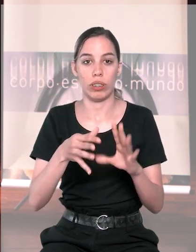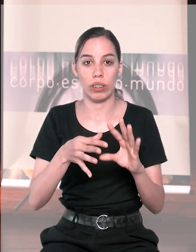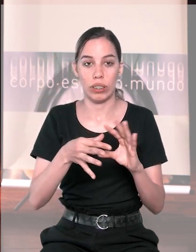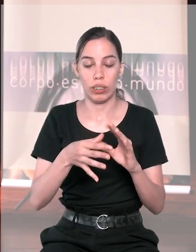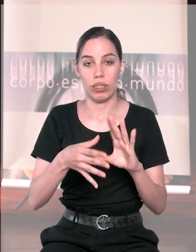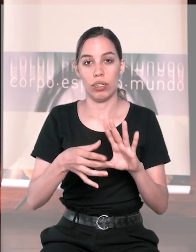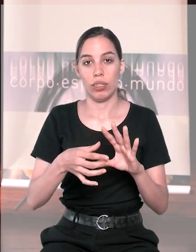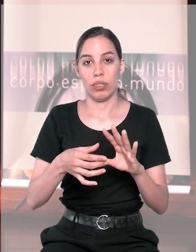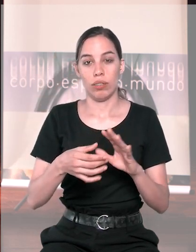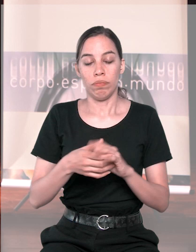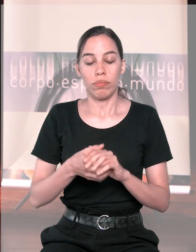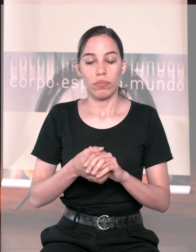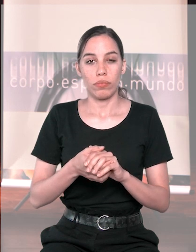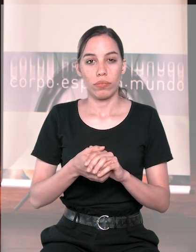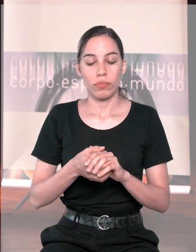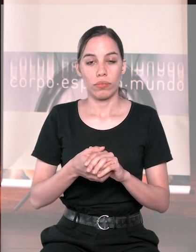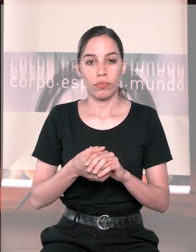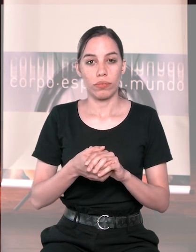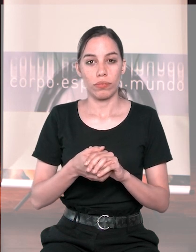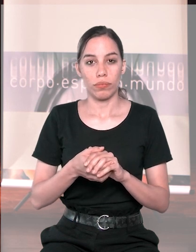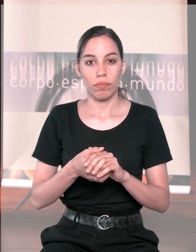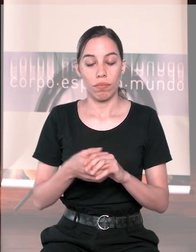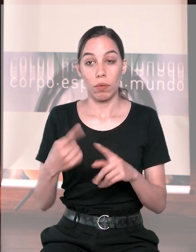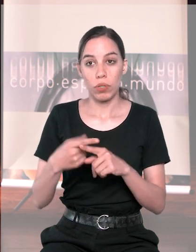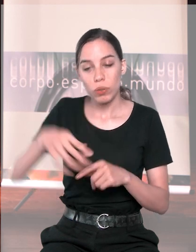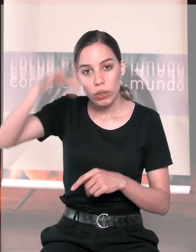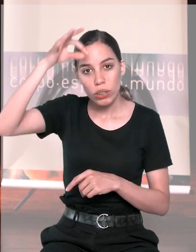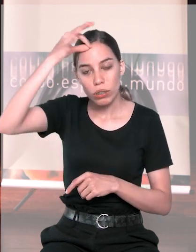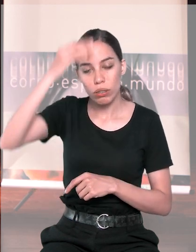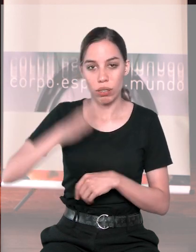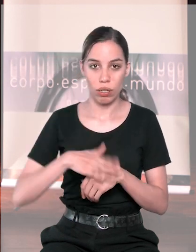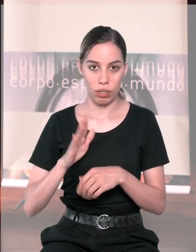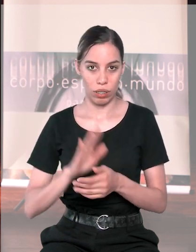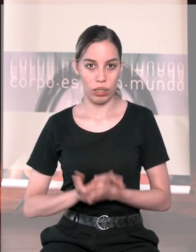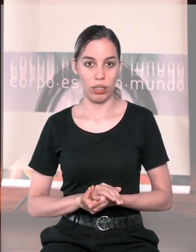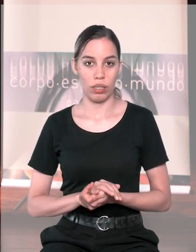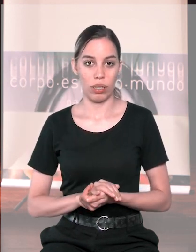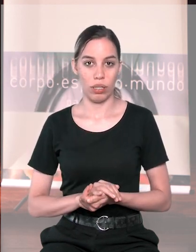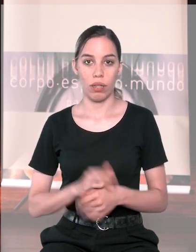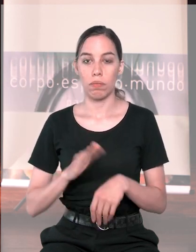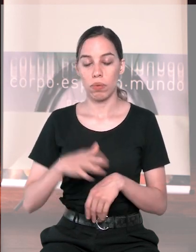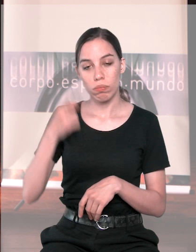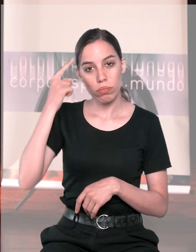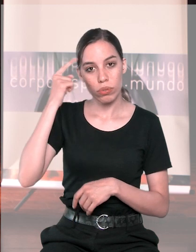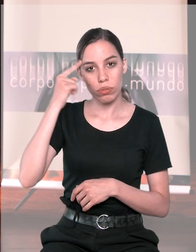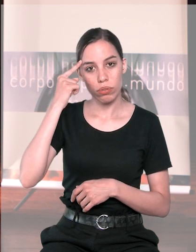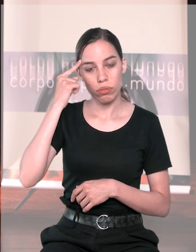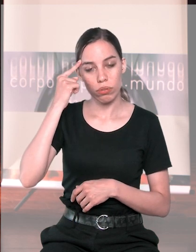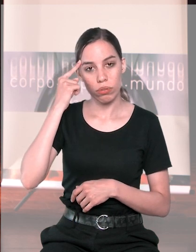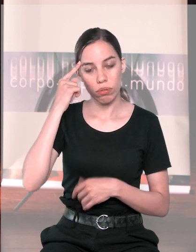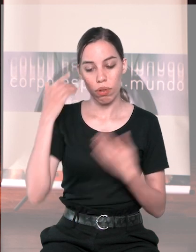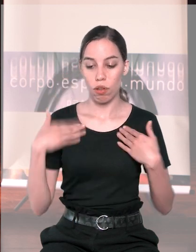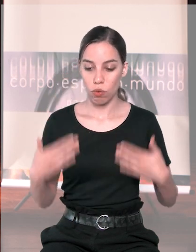sistema signo tomasse conta. Por quê? Porque o espírito é mais. Né? Ele é mais que o pensamento, mas ao mesmo tempo ele é pensamento também.